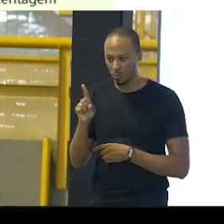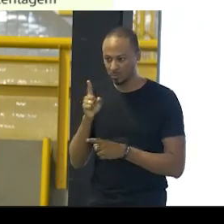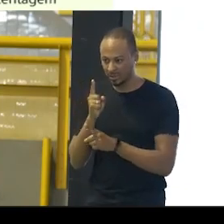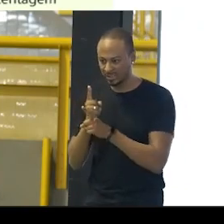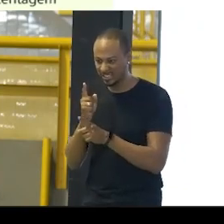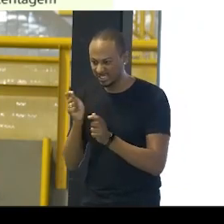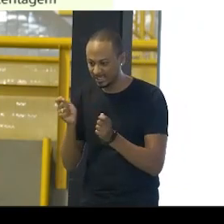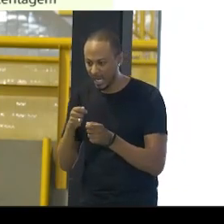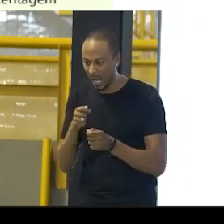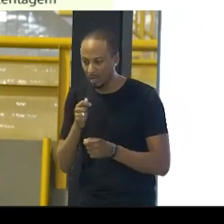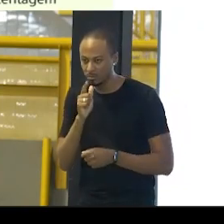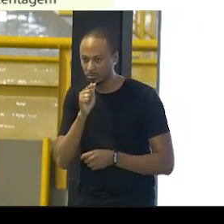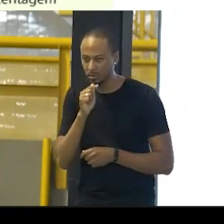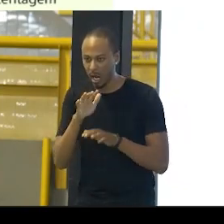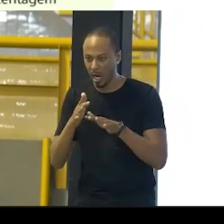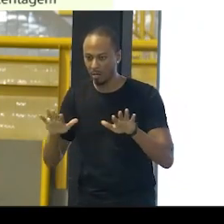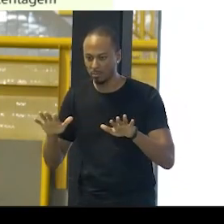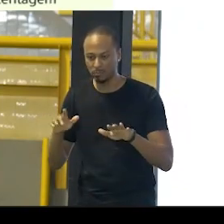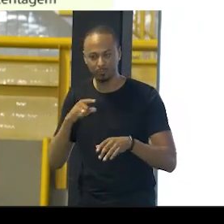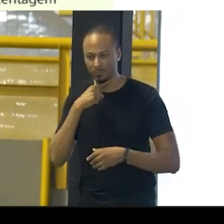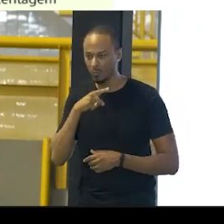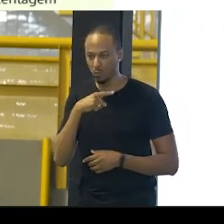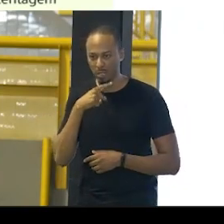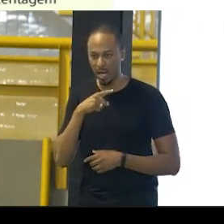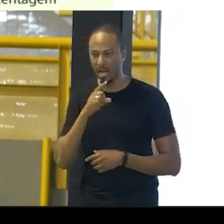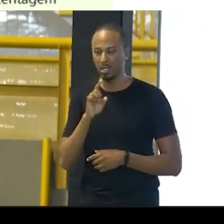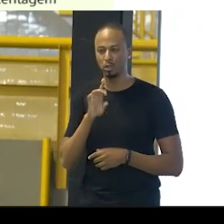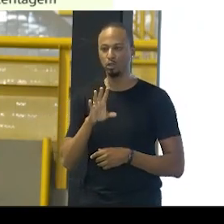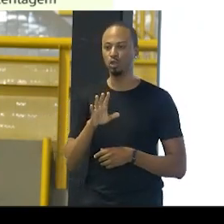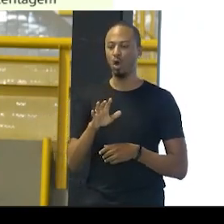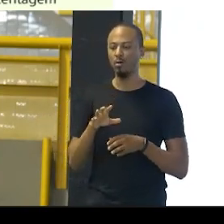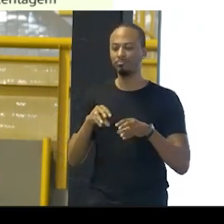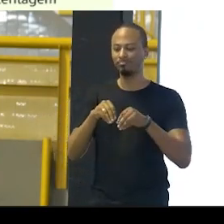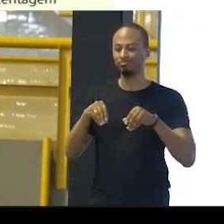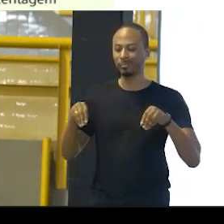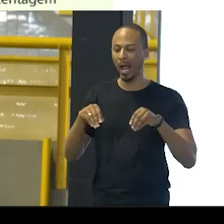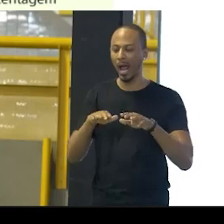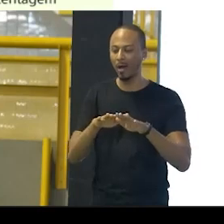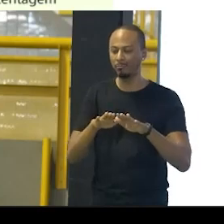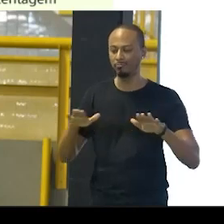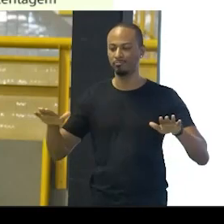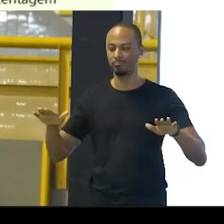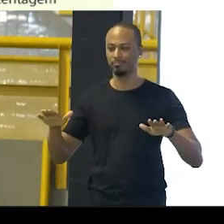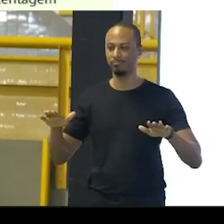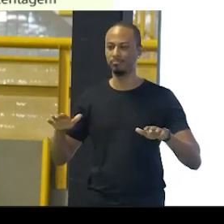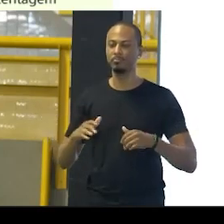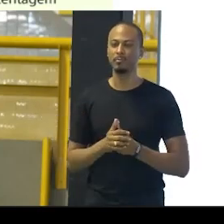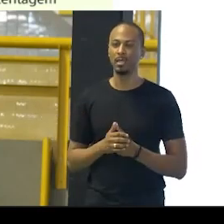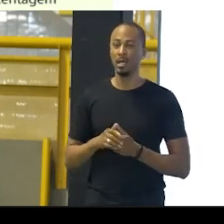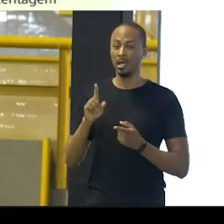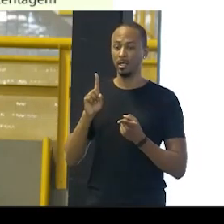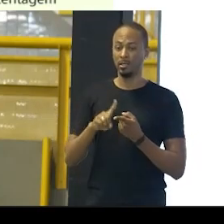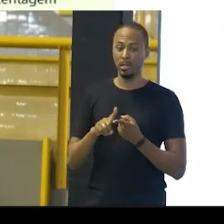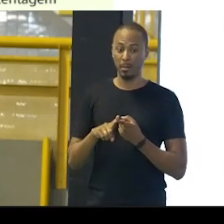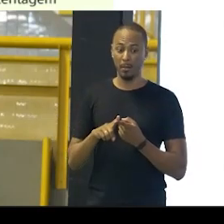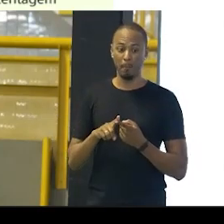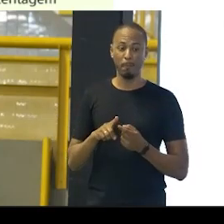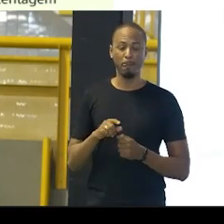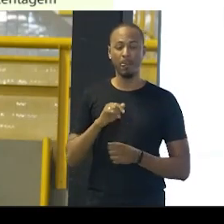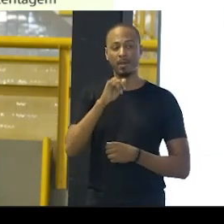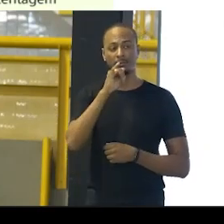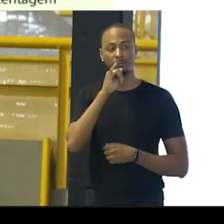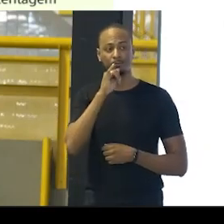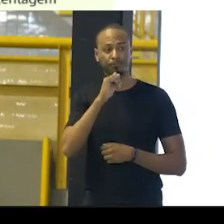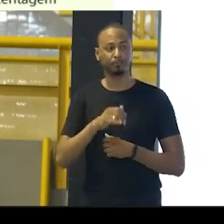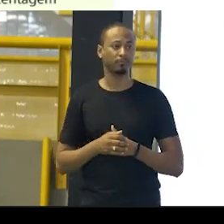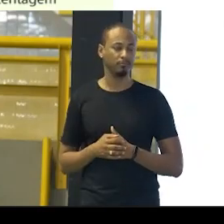Como o hemisfério norte tem mais terras acima do nível do mar do que terras imersas,